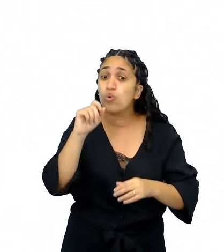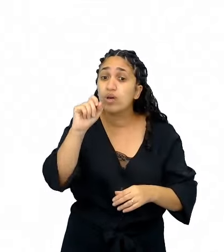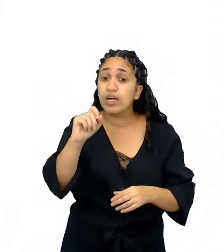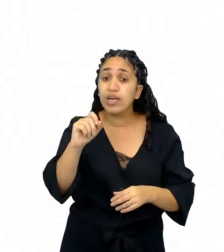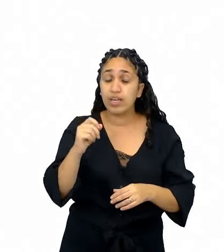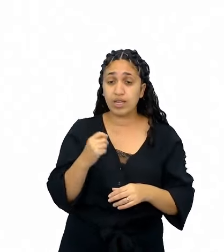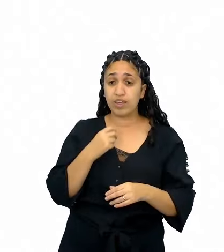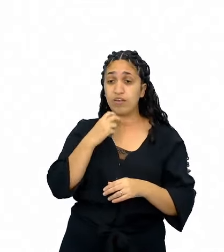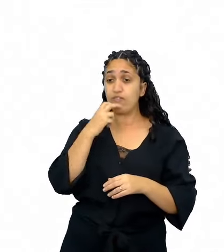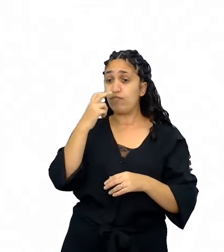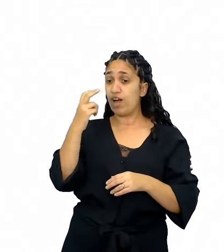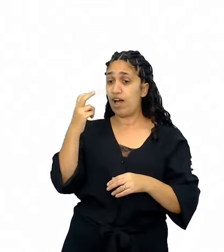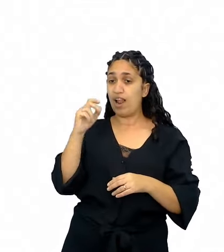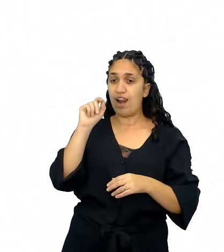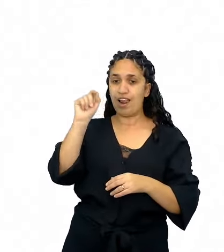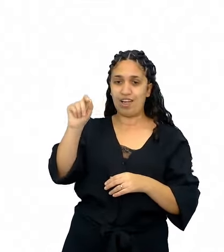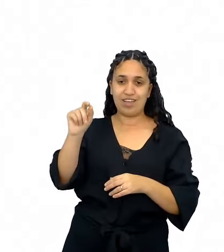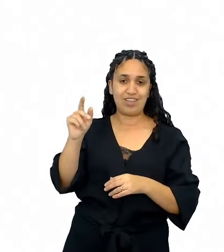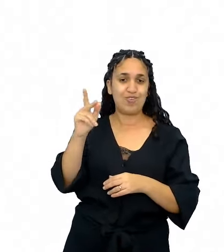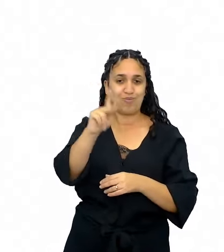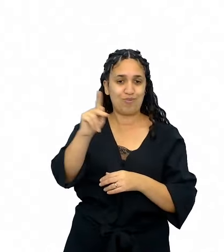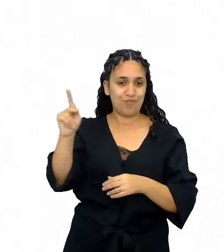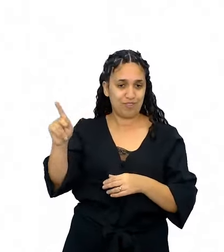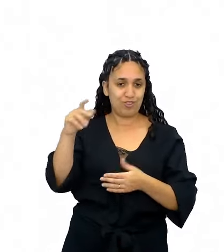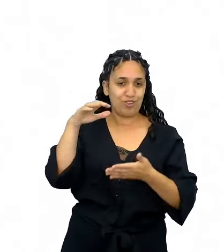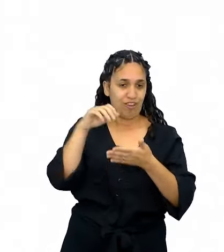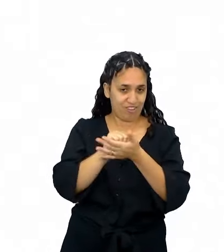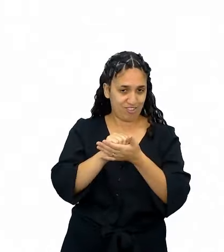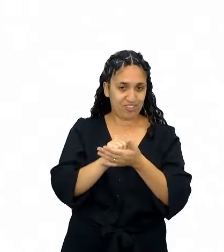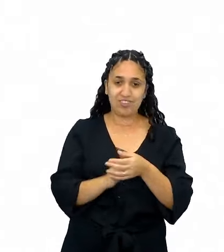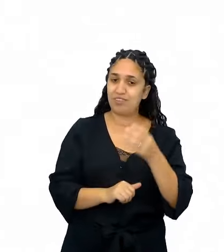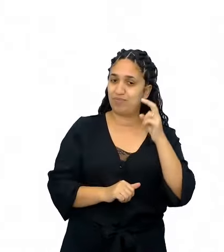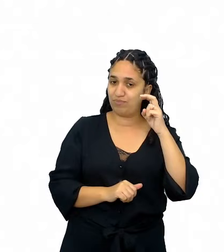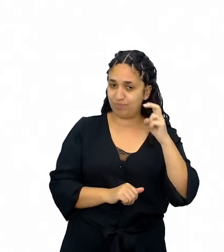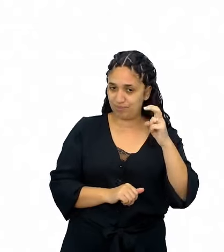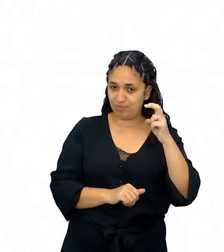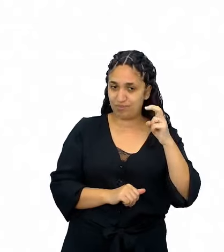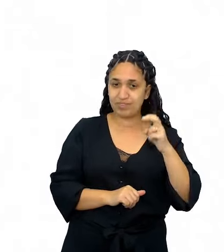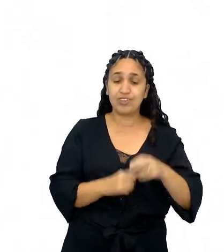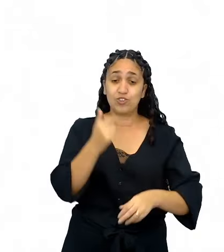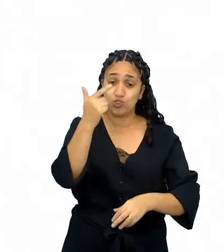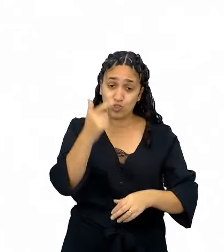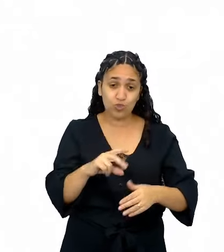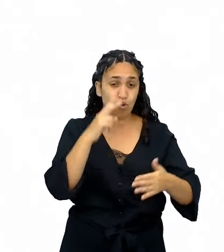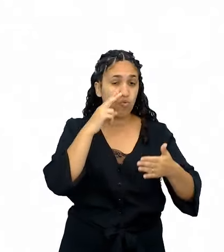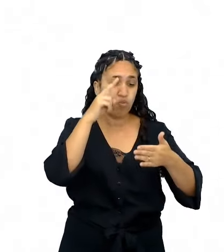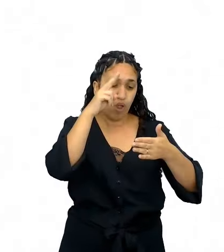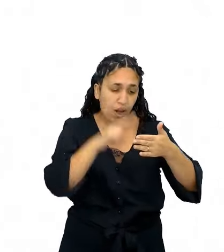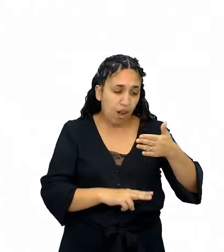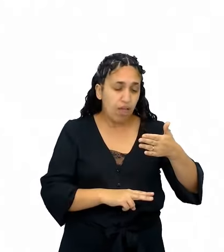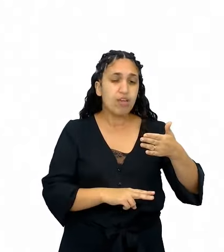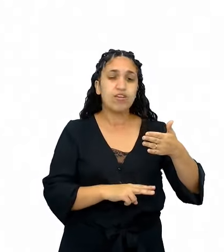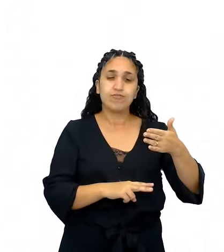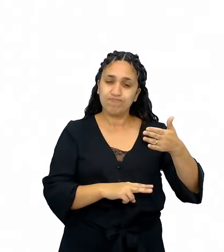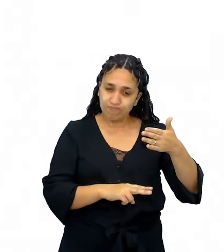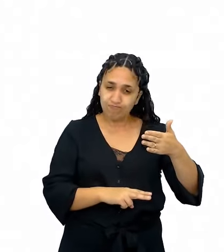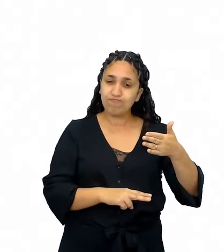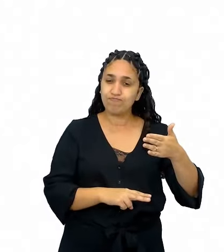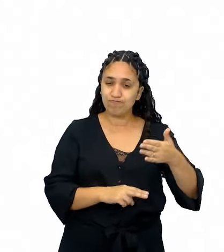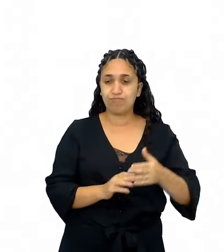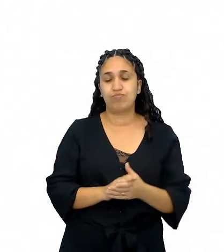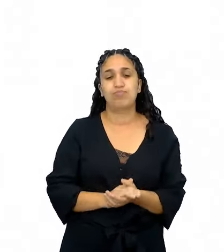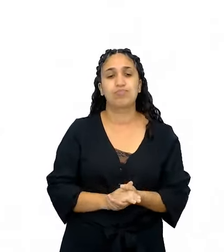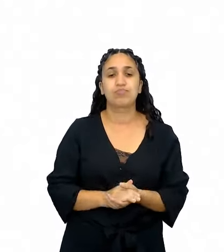e revisar o resumo produzido. Bem, as orientações aí da aula 6 são basicamente